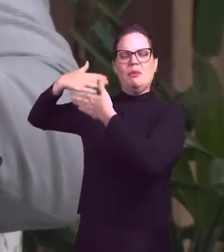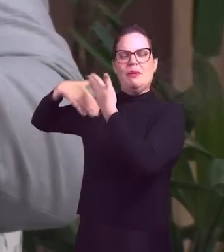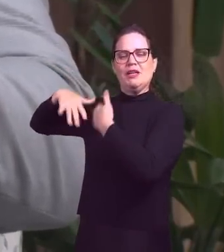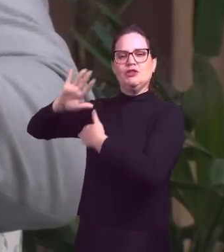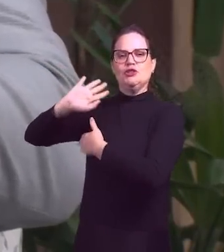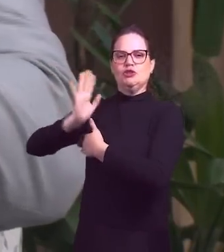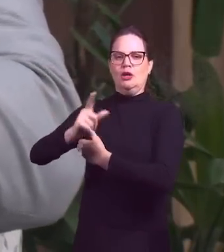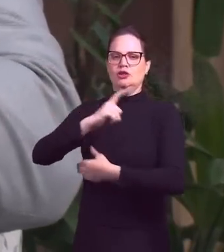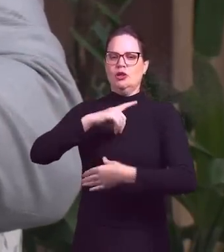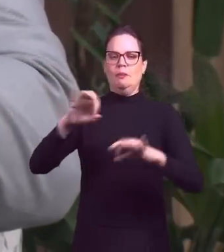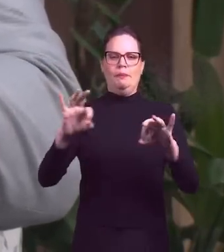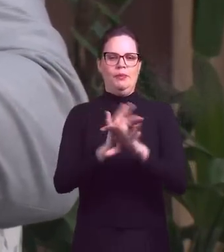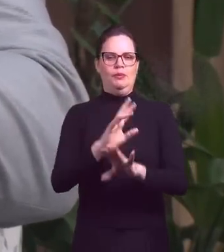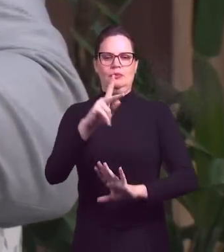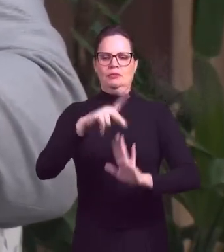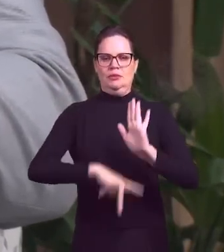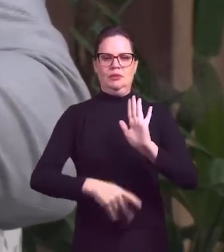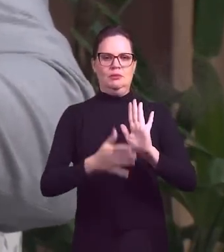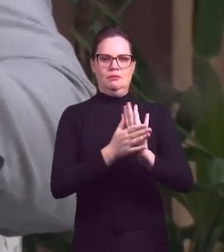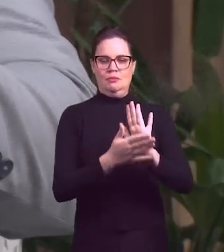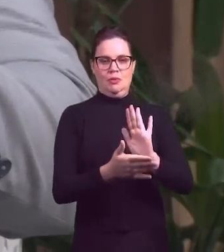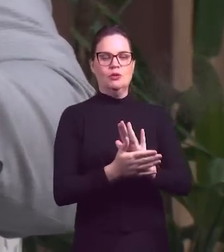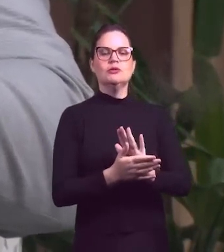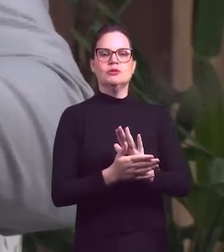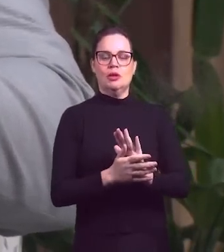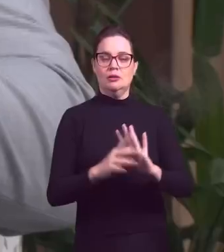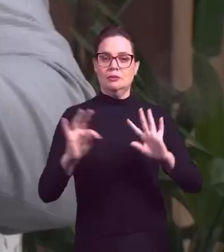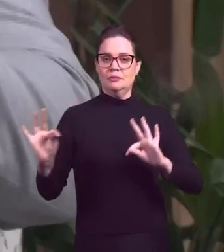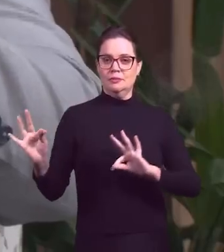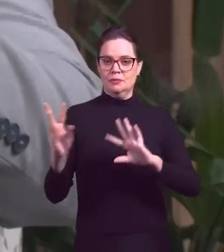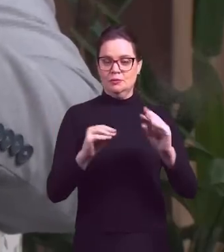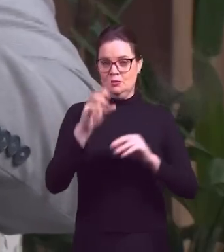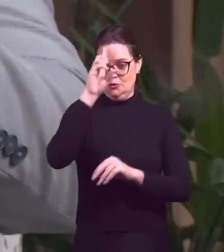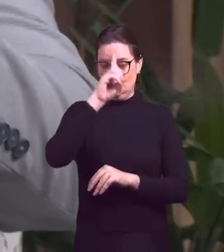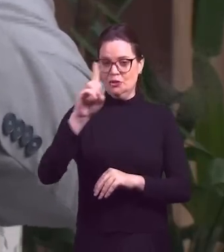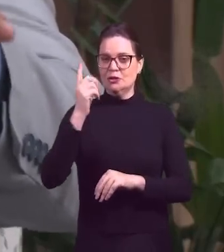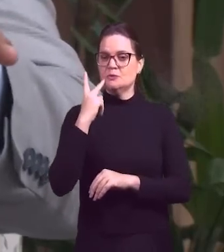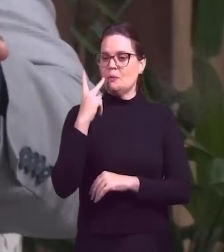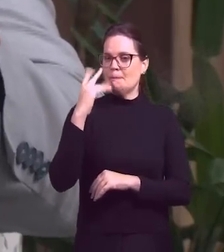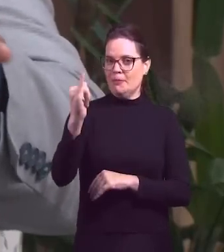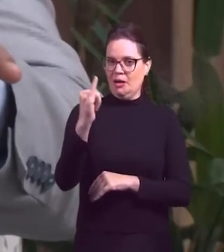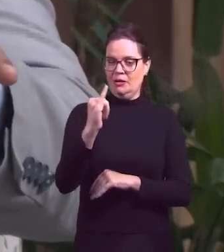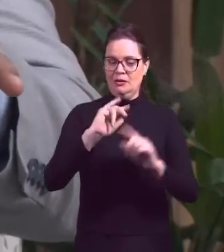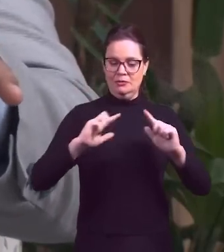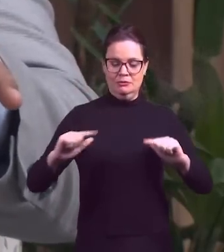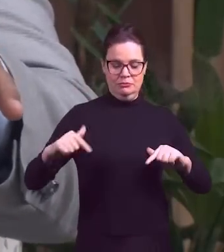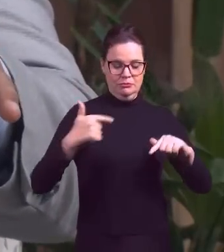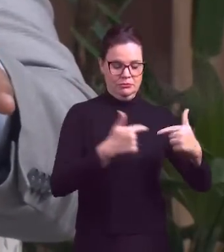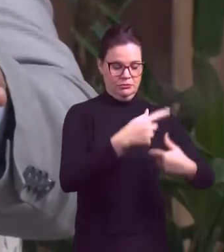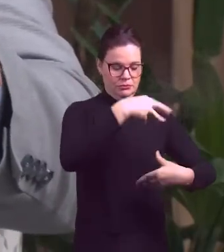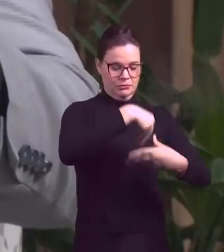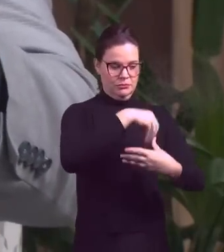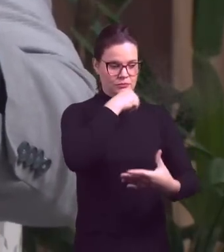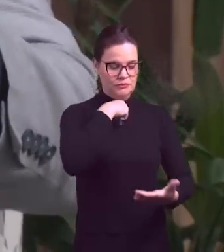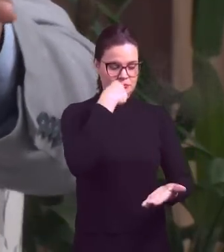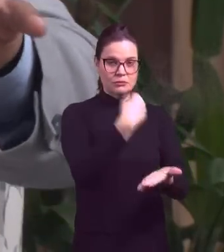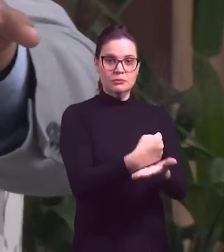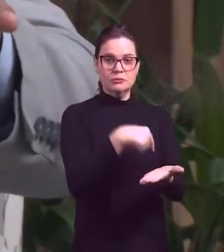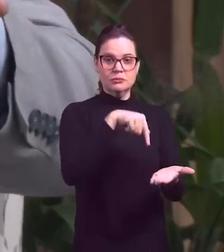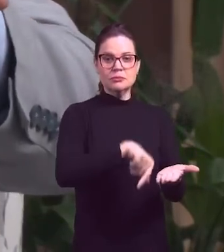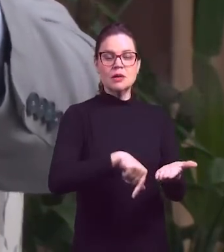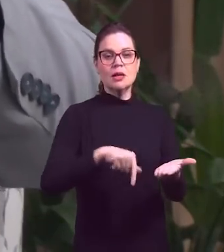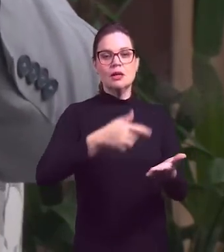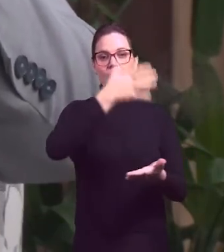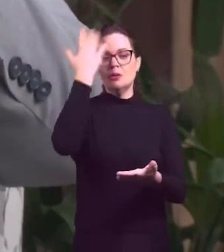Dentro do projeto criador, nós vamos ver essa ponte. Então, toda a ação do Pai no Velho Testamento, o Espírito